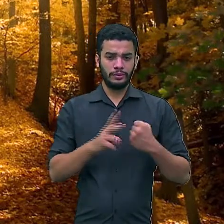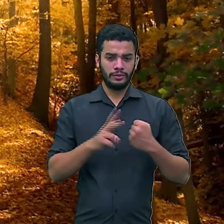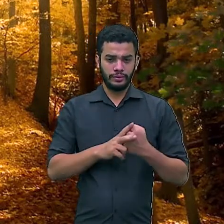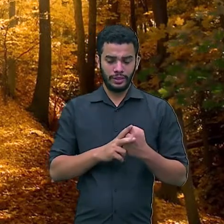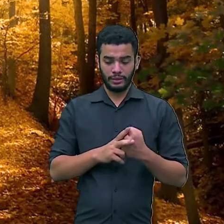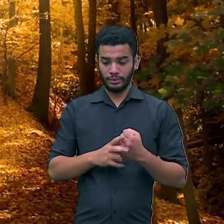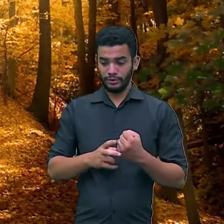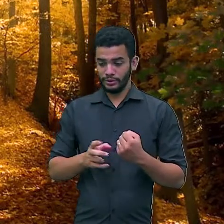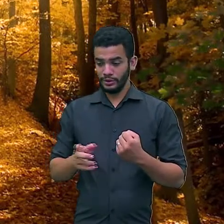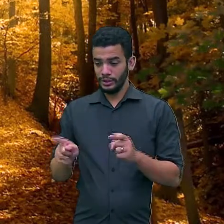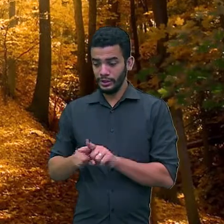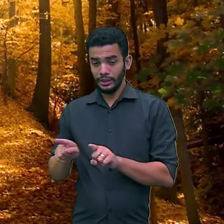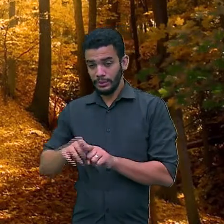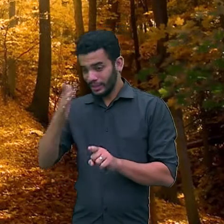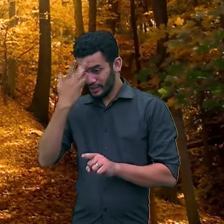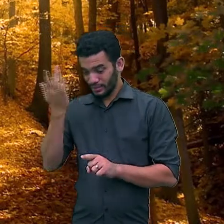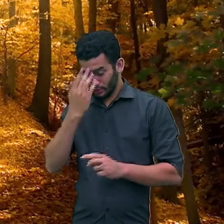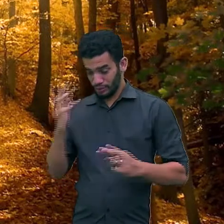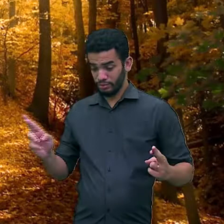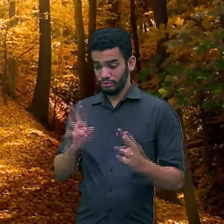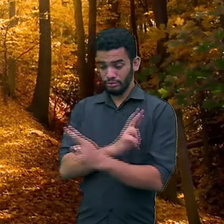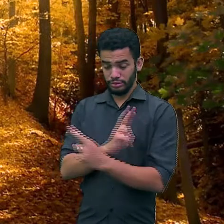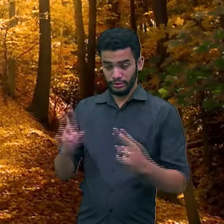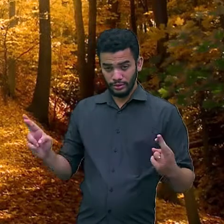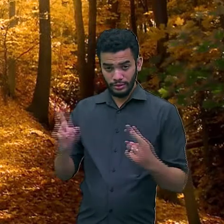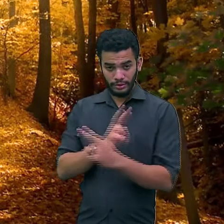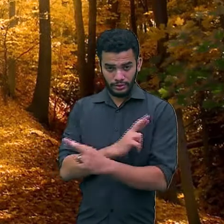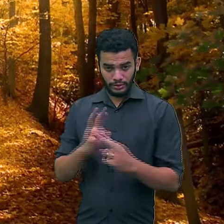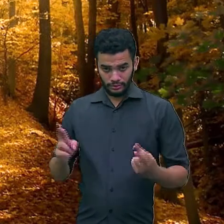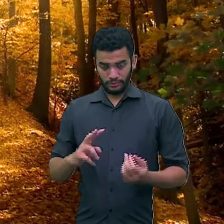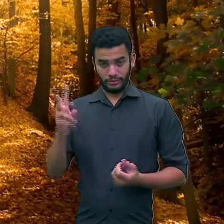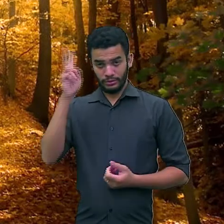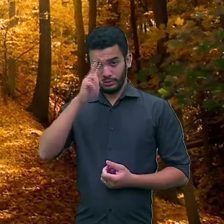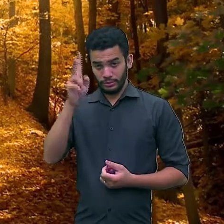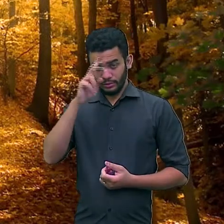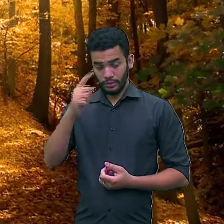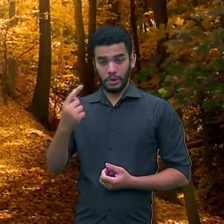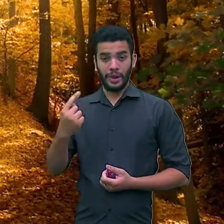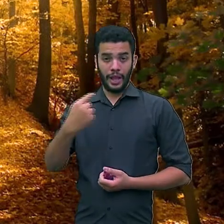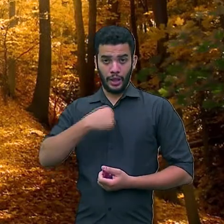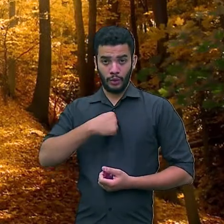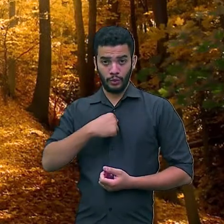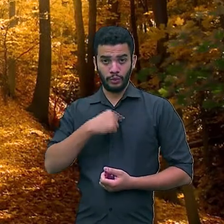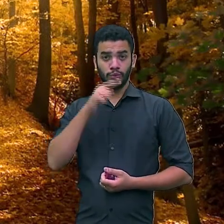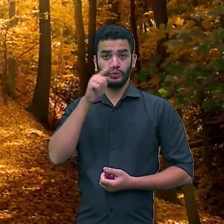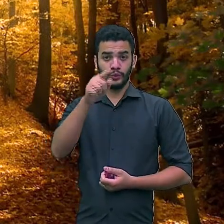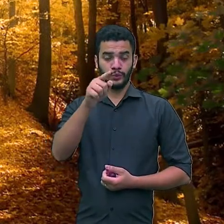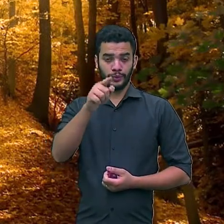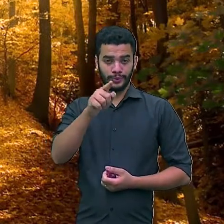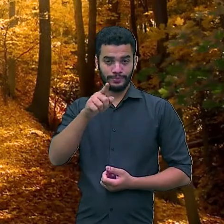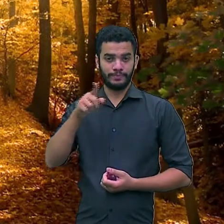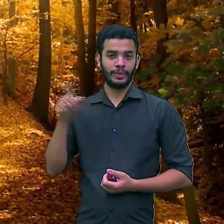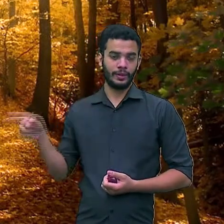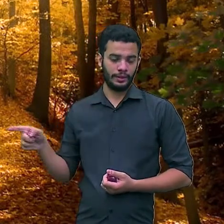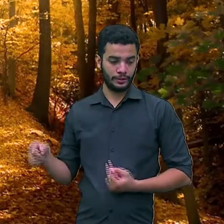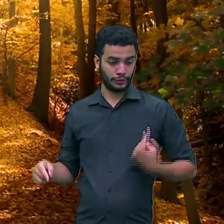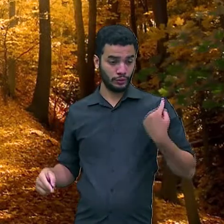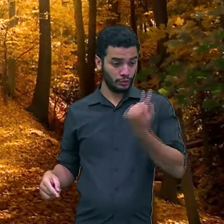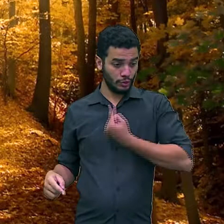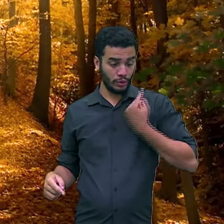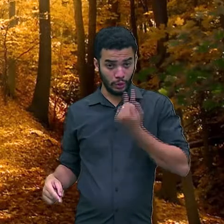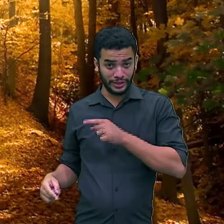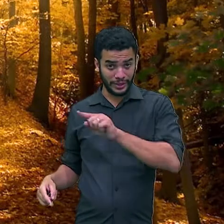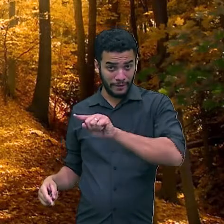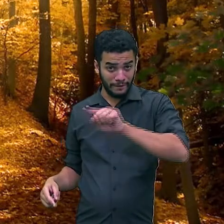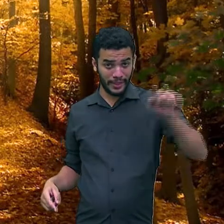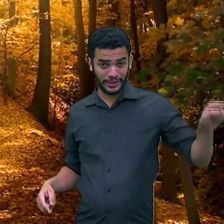discurso. Lembram que eu disse? Quais são? Eu, tu, ele ou ela, ou nós,